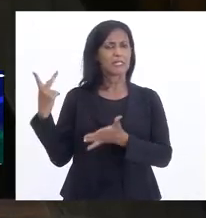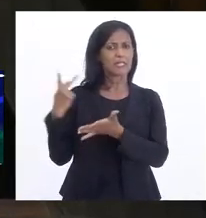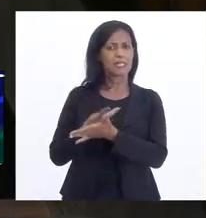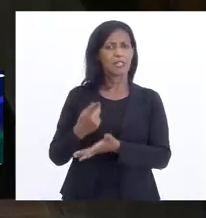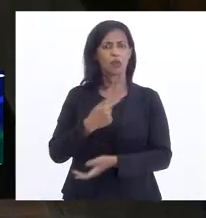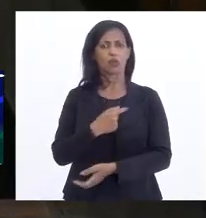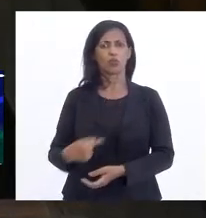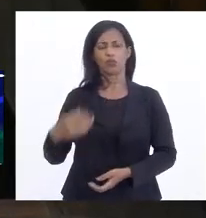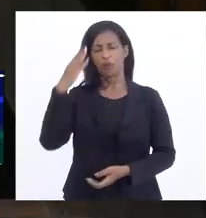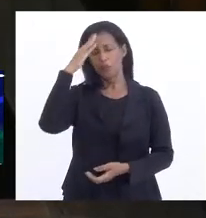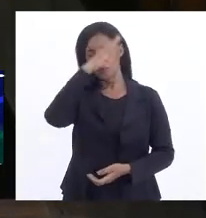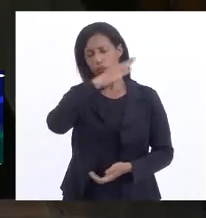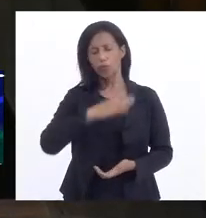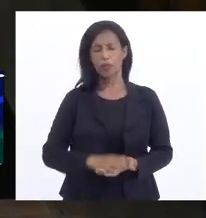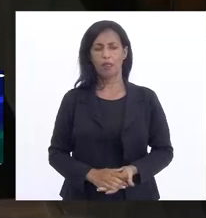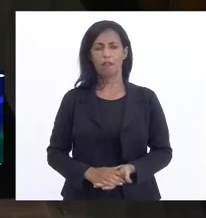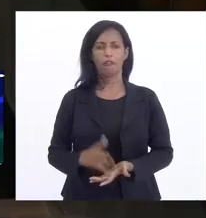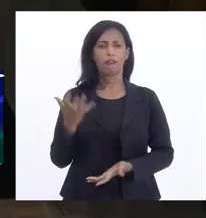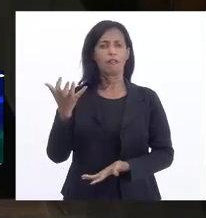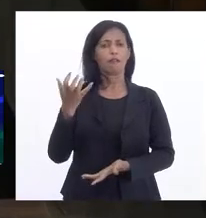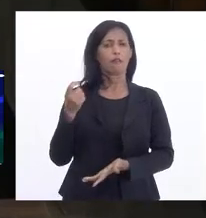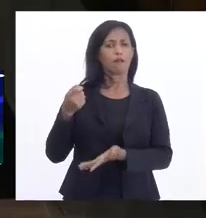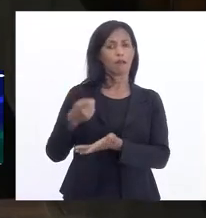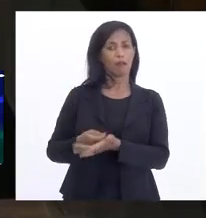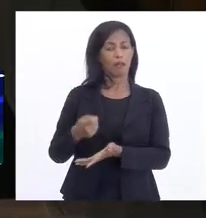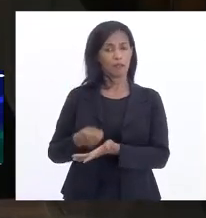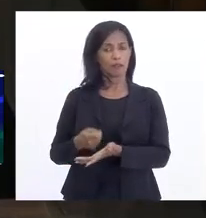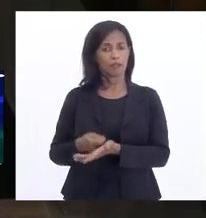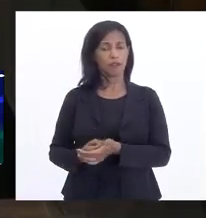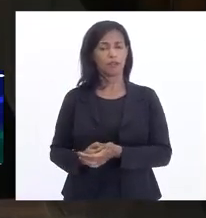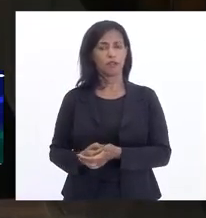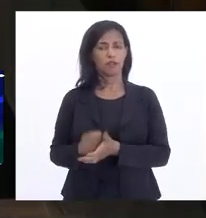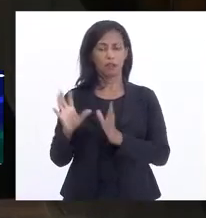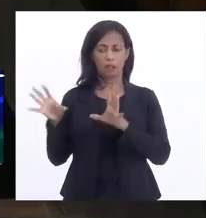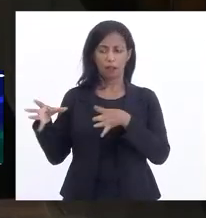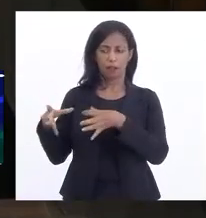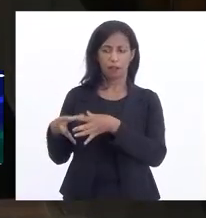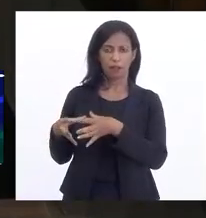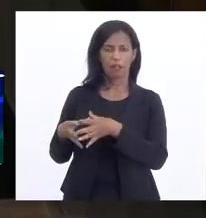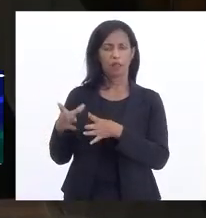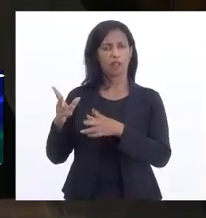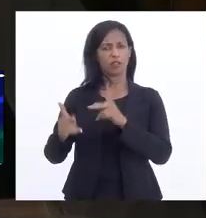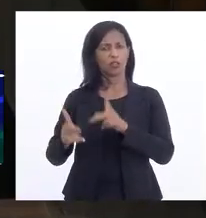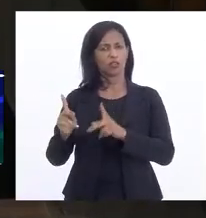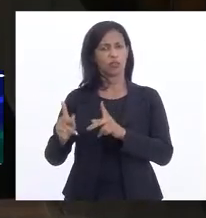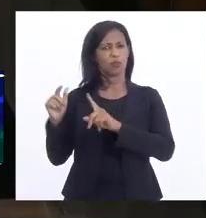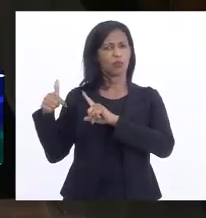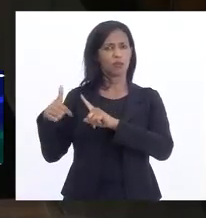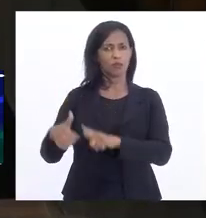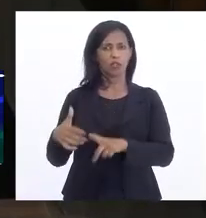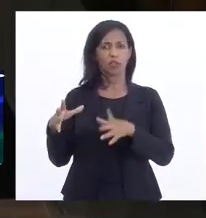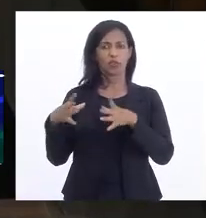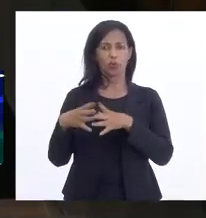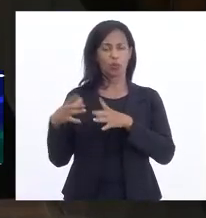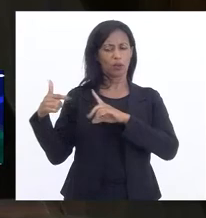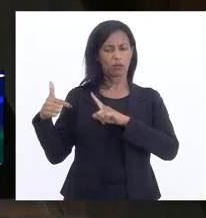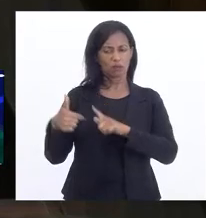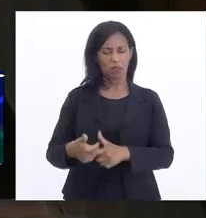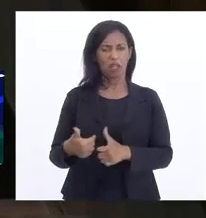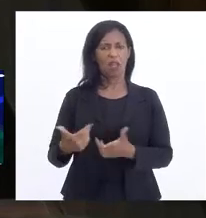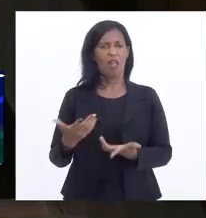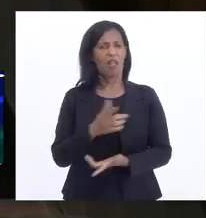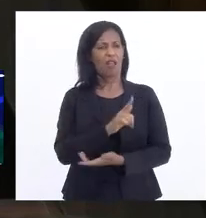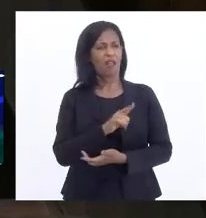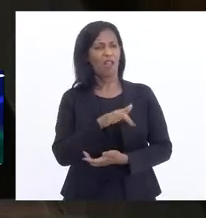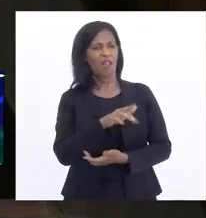do governo Bolsonaro, que é tentar garantir a classificação de povos tradicionais, de comunidades tradicionais, a